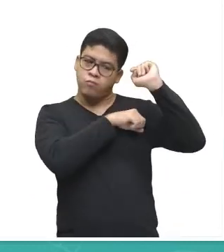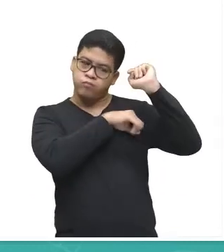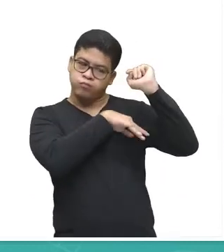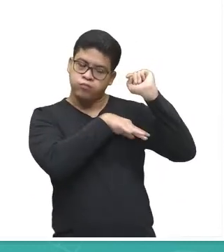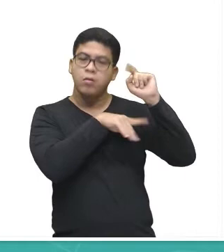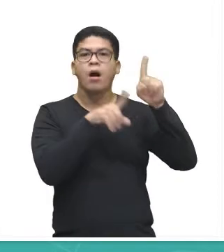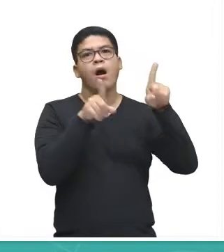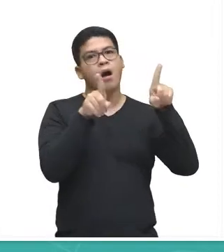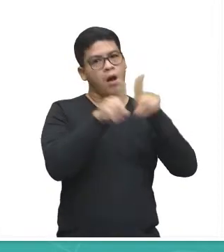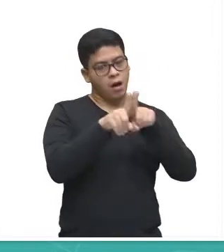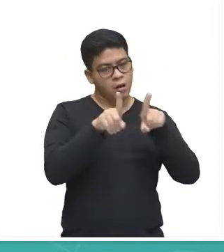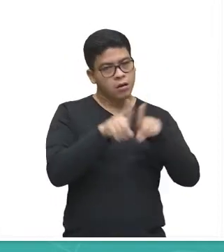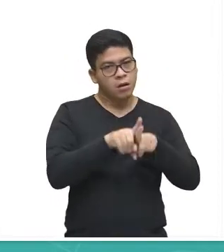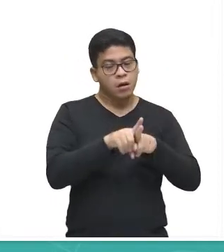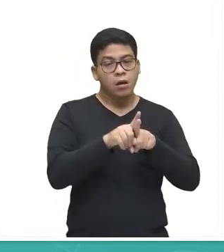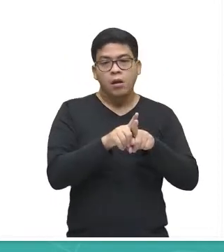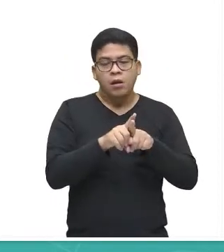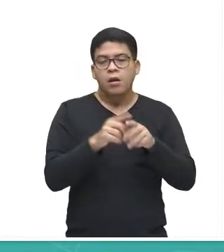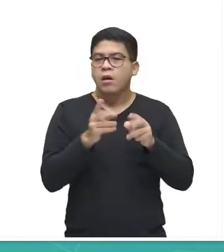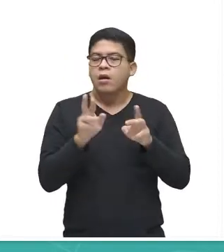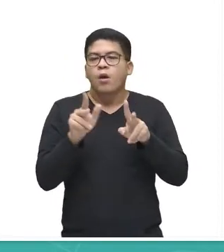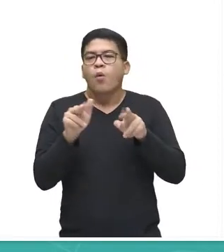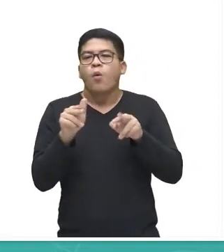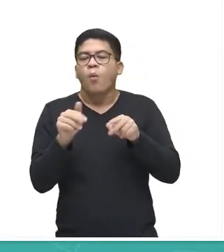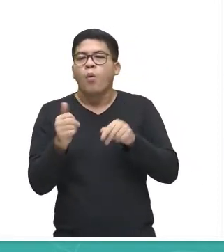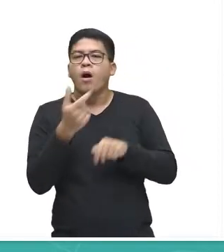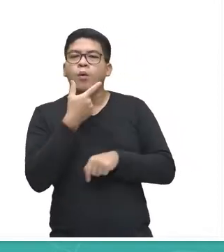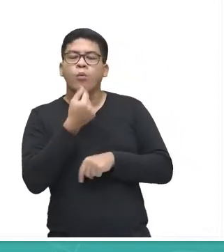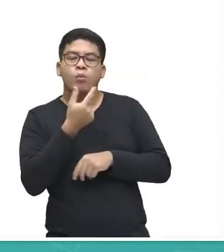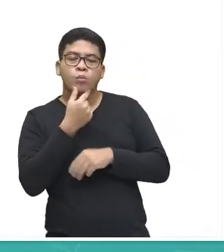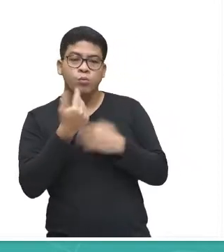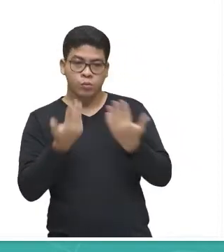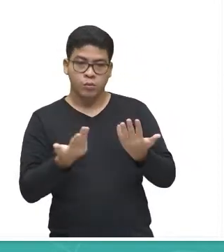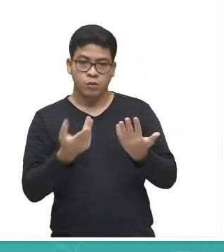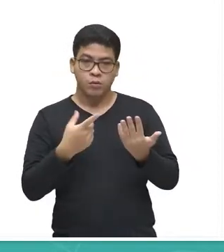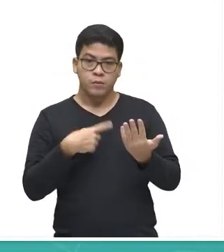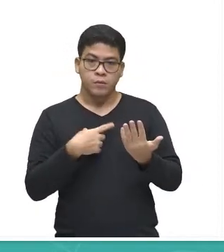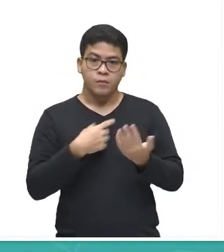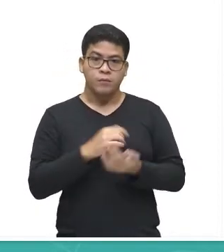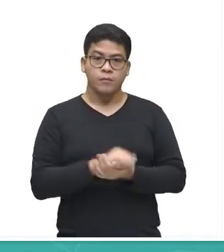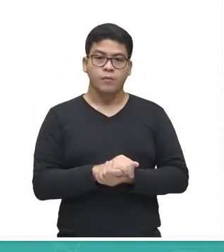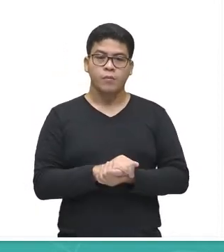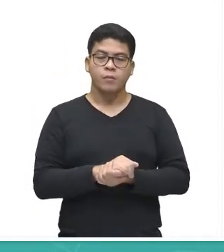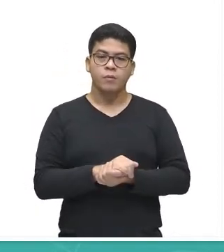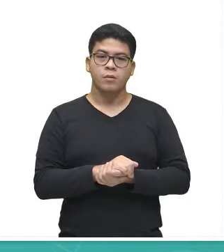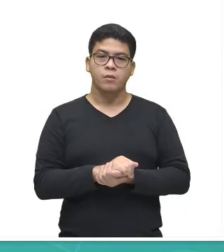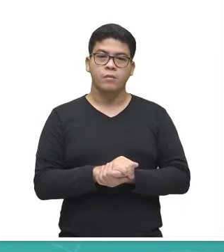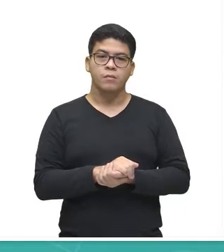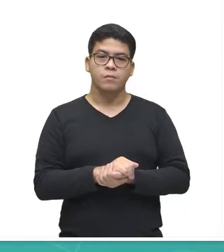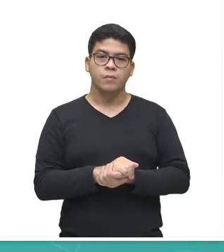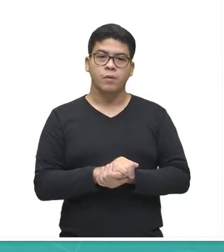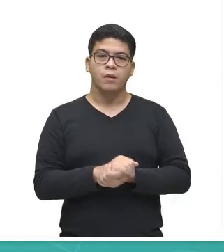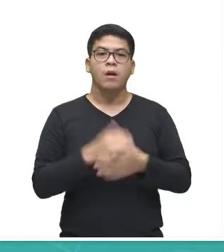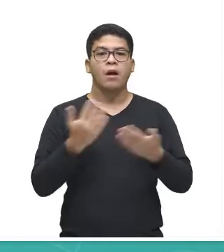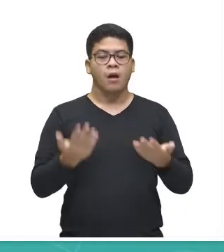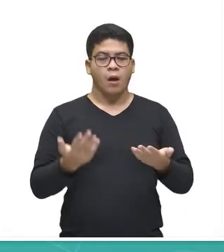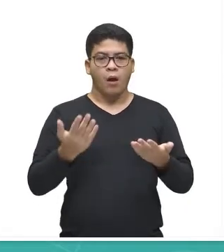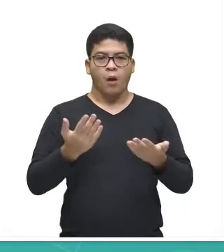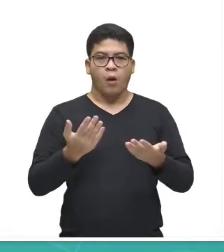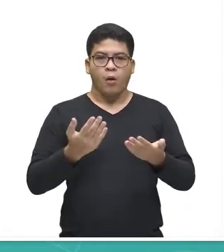também aparecem nos meninos, e os pelos pubianos, certo? O alargamento